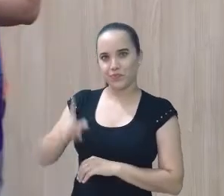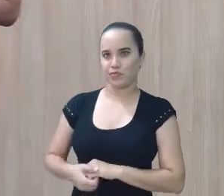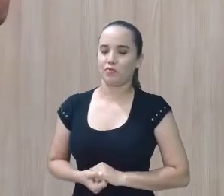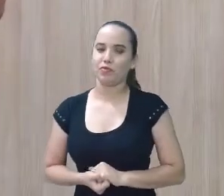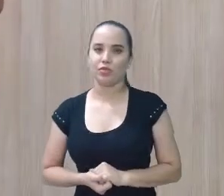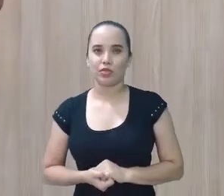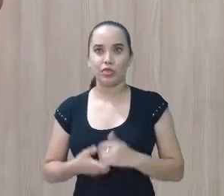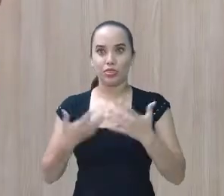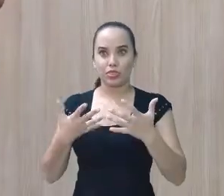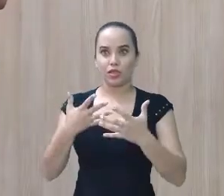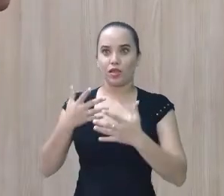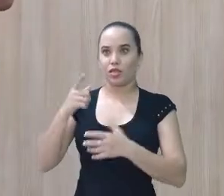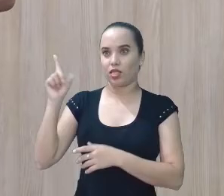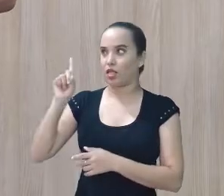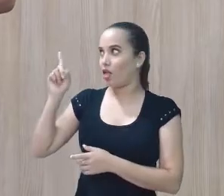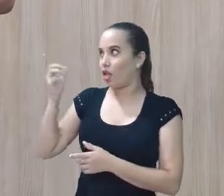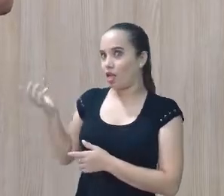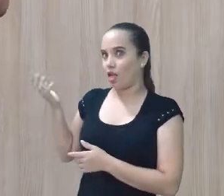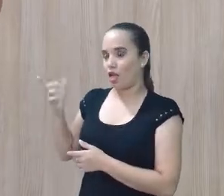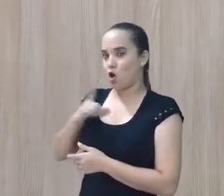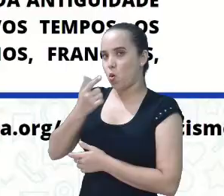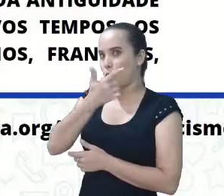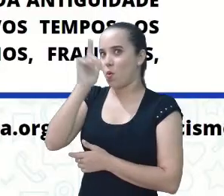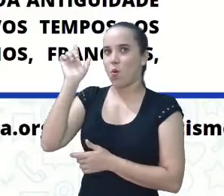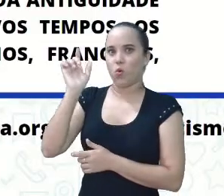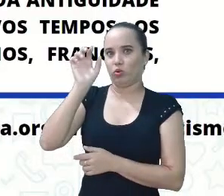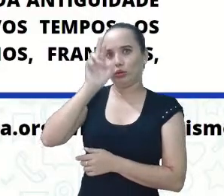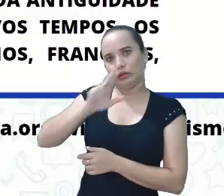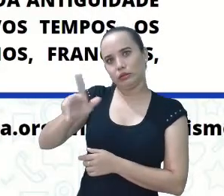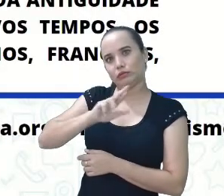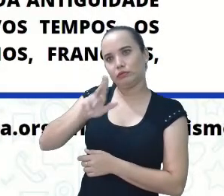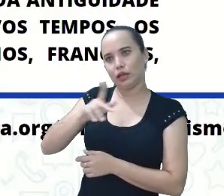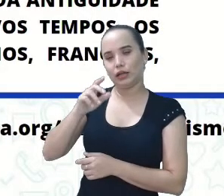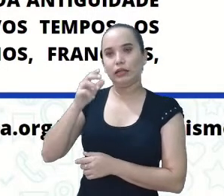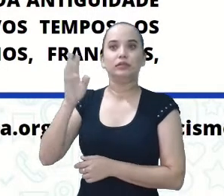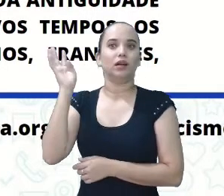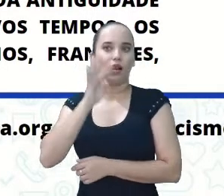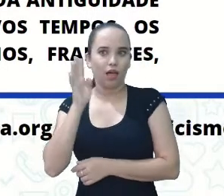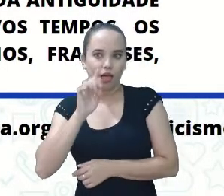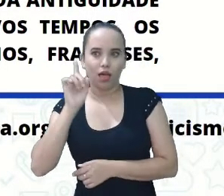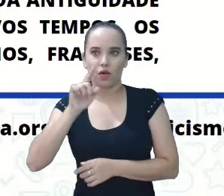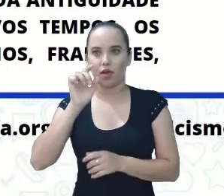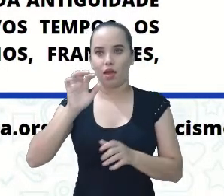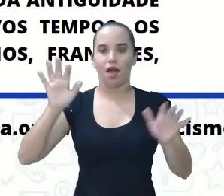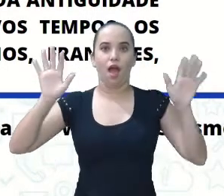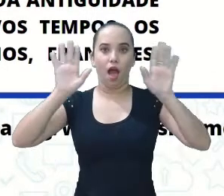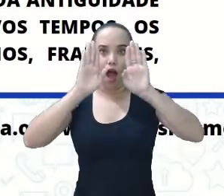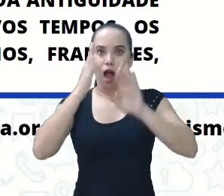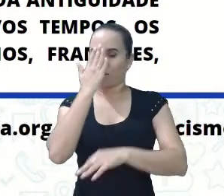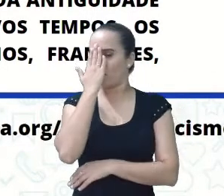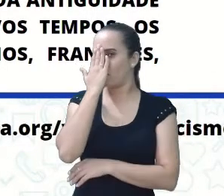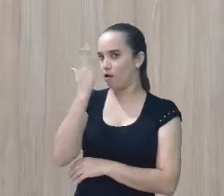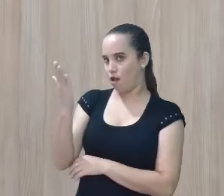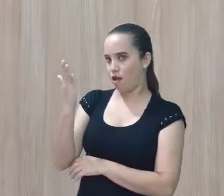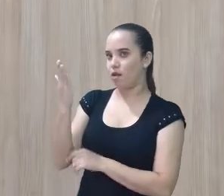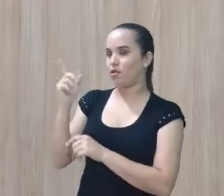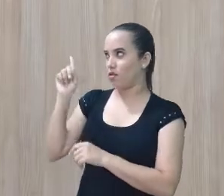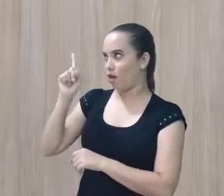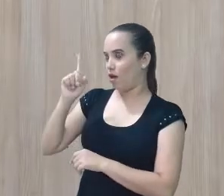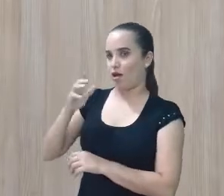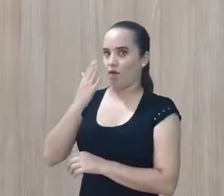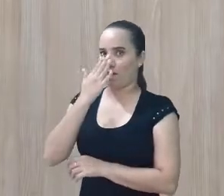Olha só, eu trouxe outra diferençazinha assim bem legal. A fachada da Catedral de